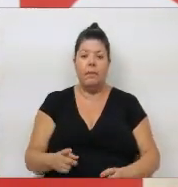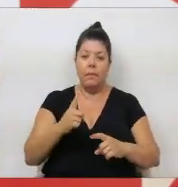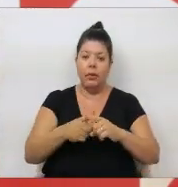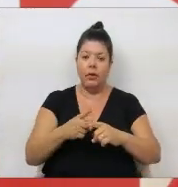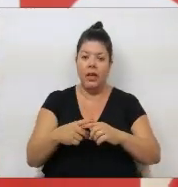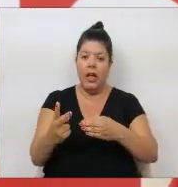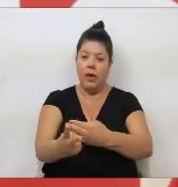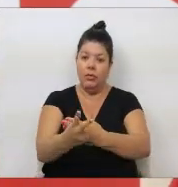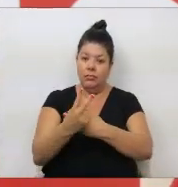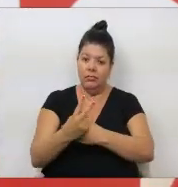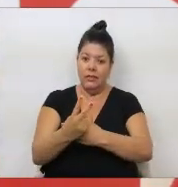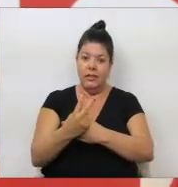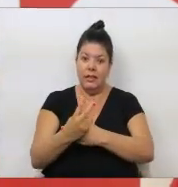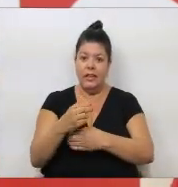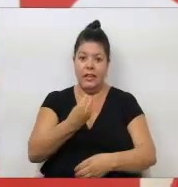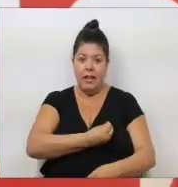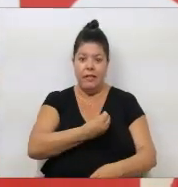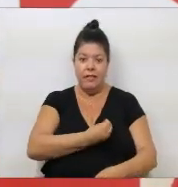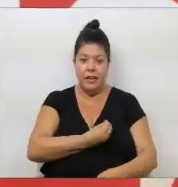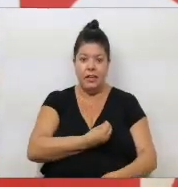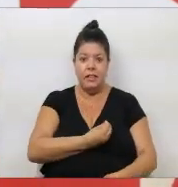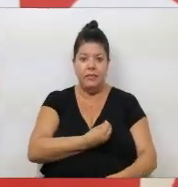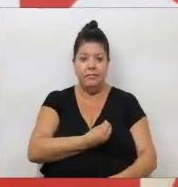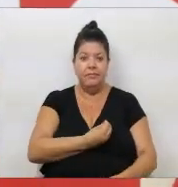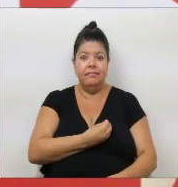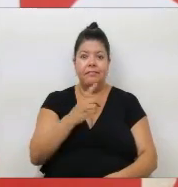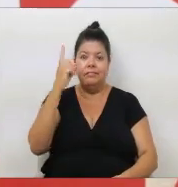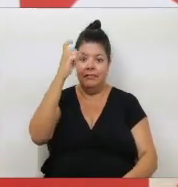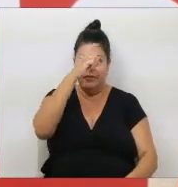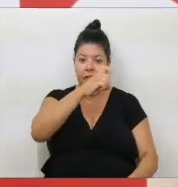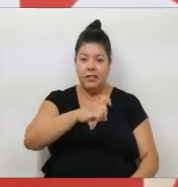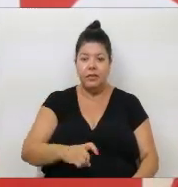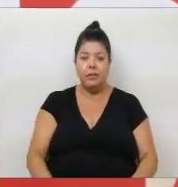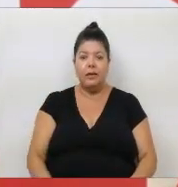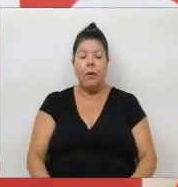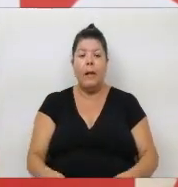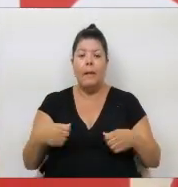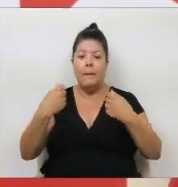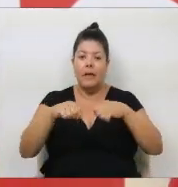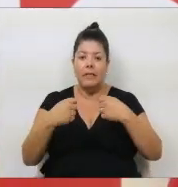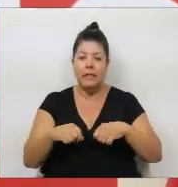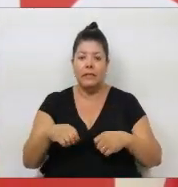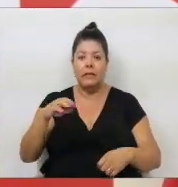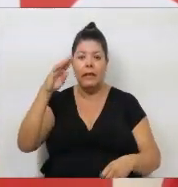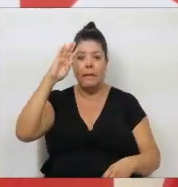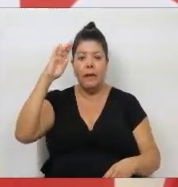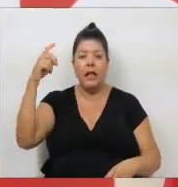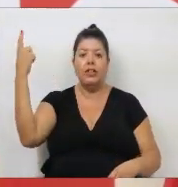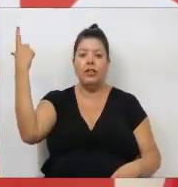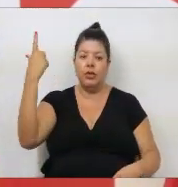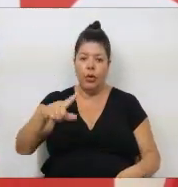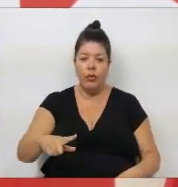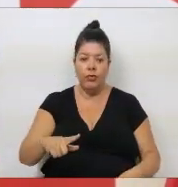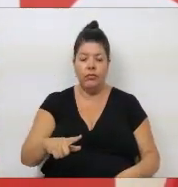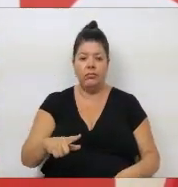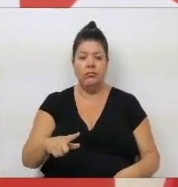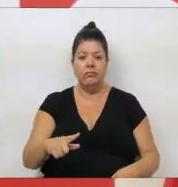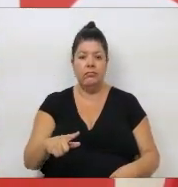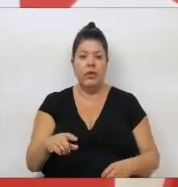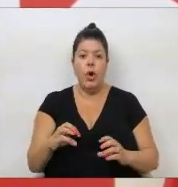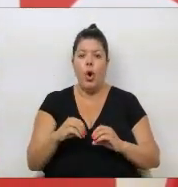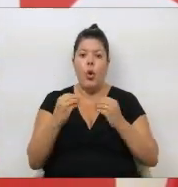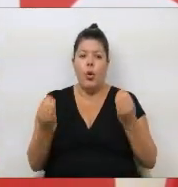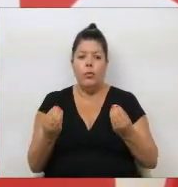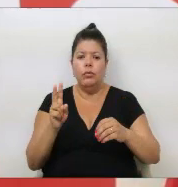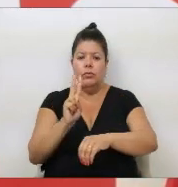vida. O saneamento básico, ele precisa ser repensado na nossa cidade sobre a lógica de um plano